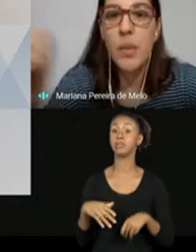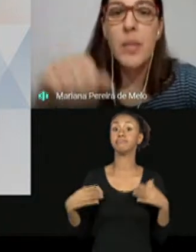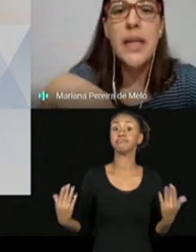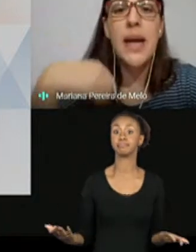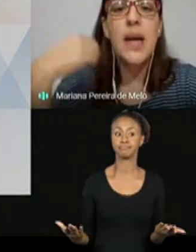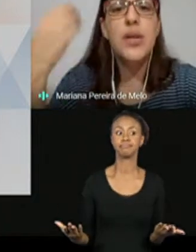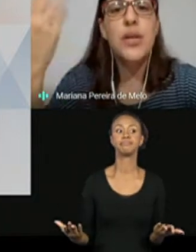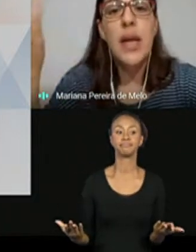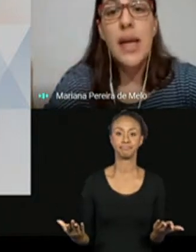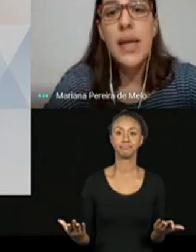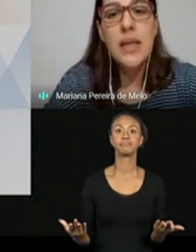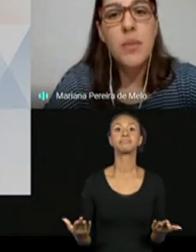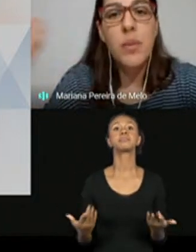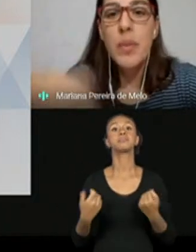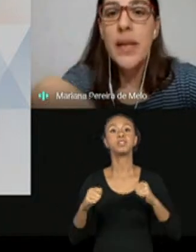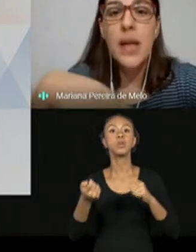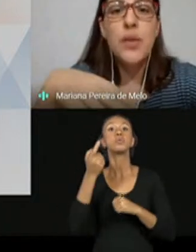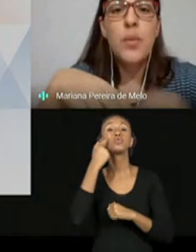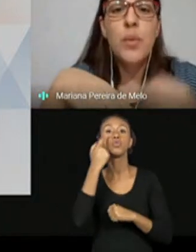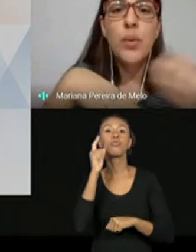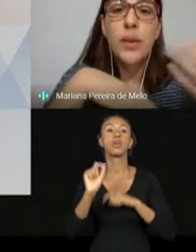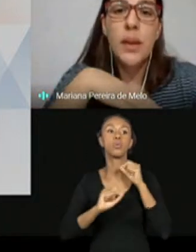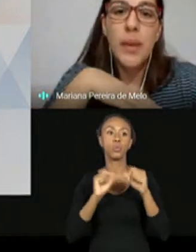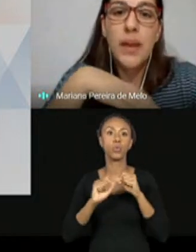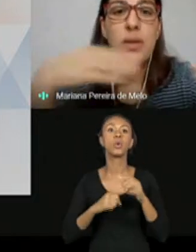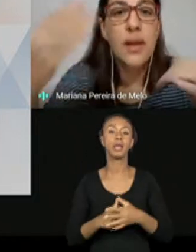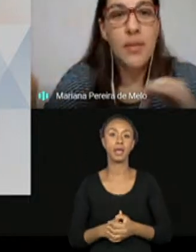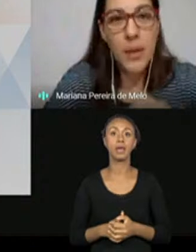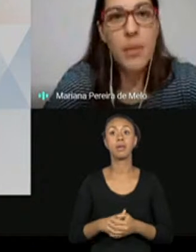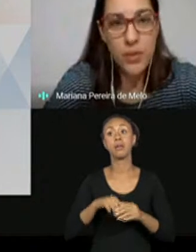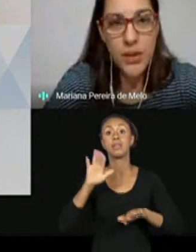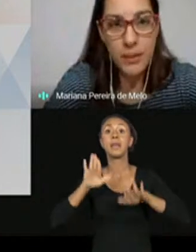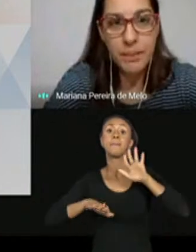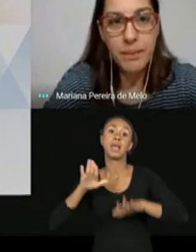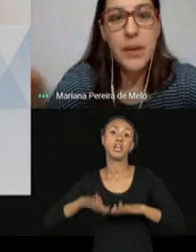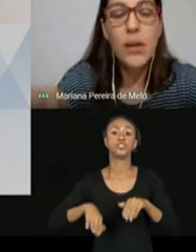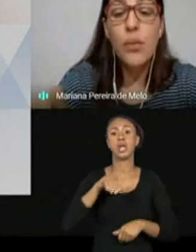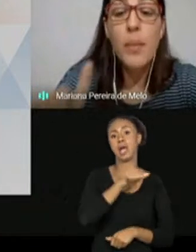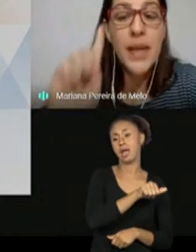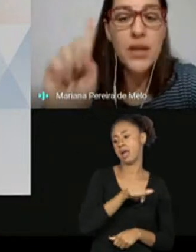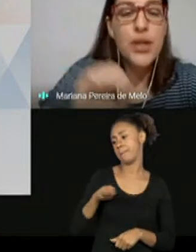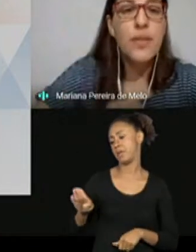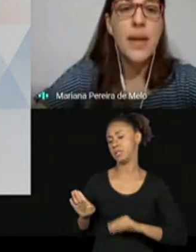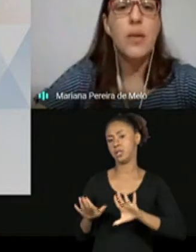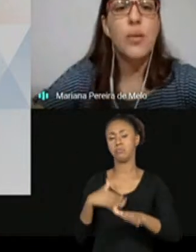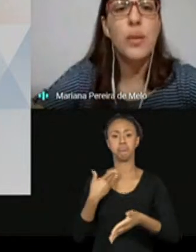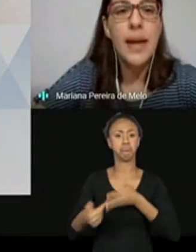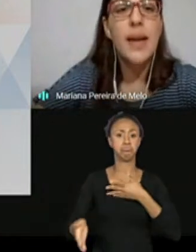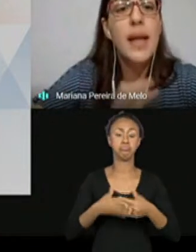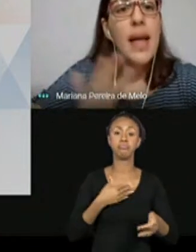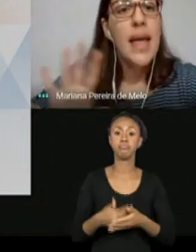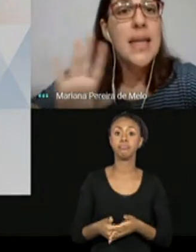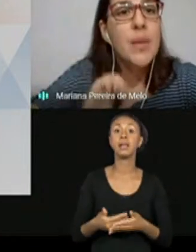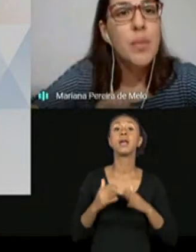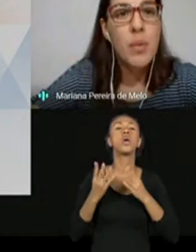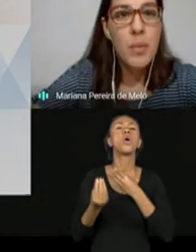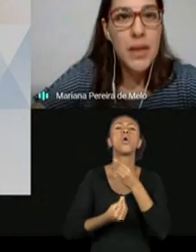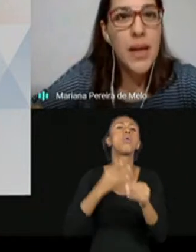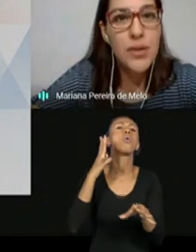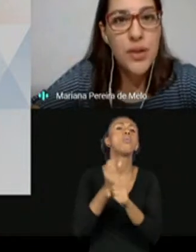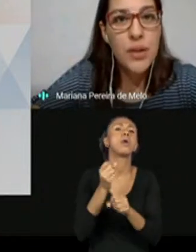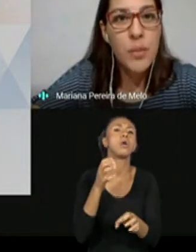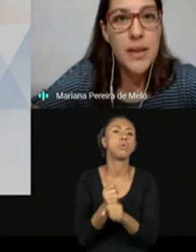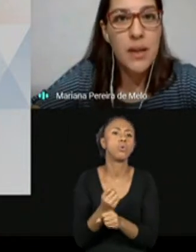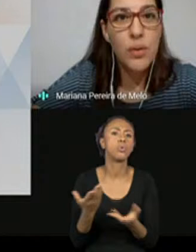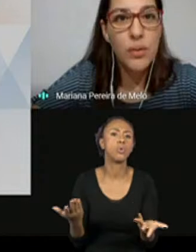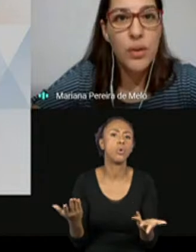existe uma probabilidade, e essa probabilidade muda dependendo se é da fábrica B ou C. Então, como é que a gente vai calcular essa